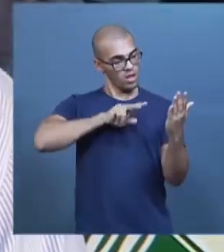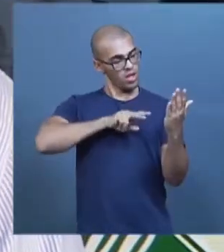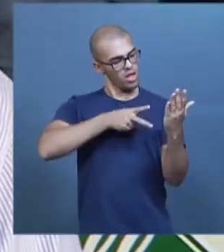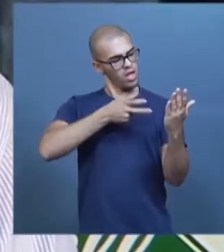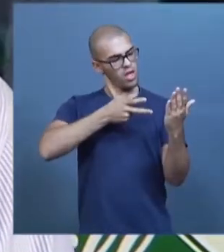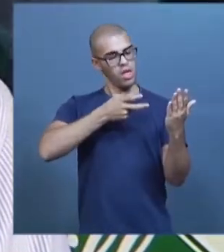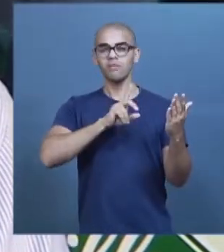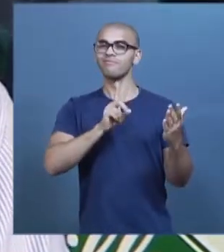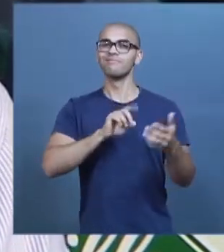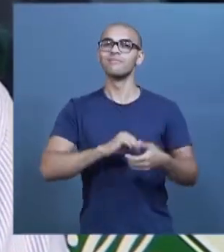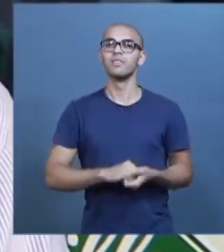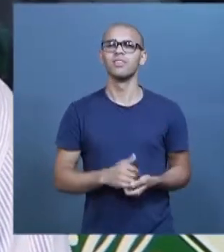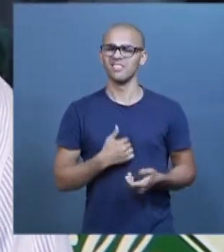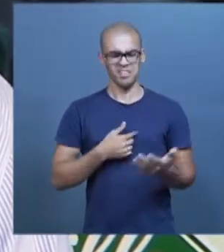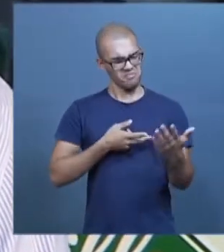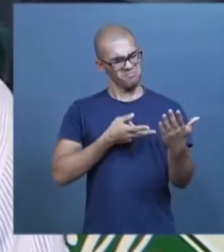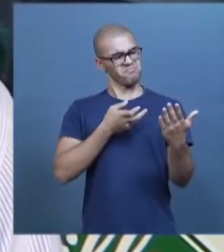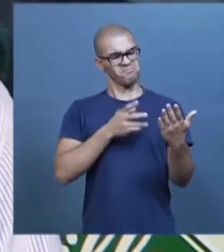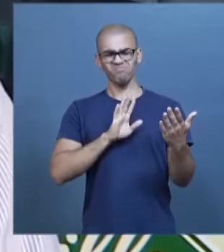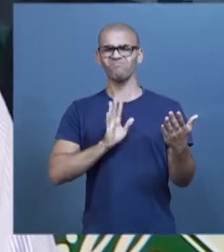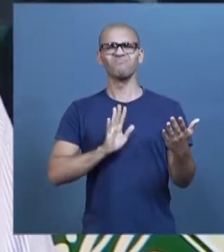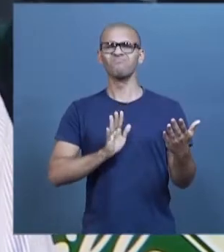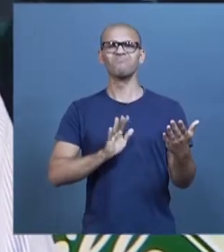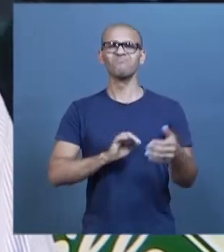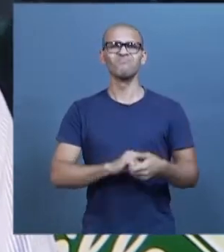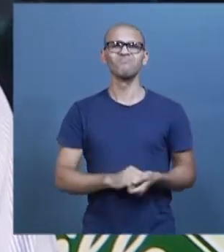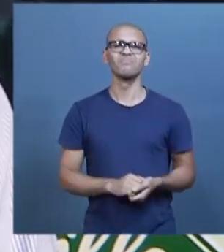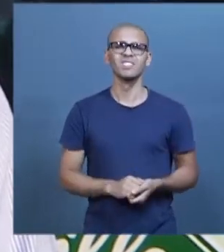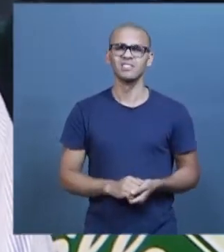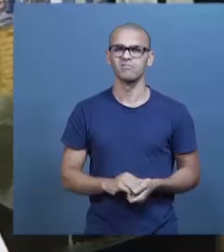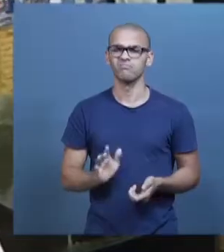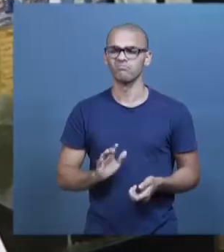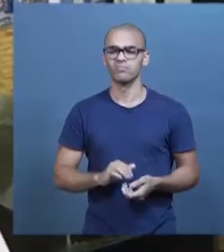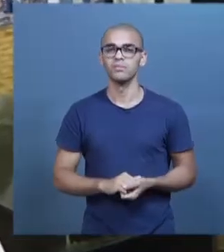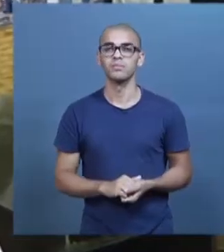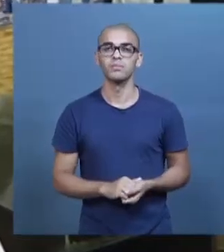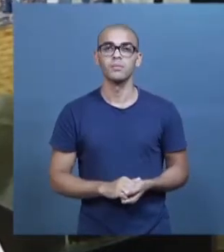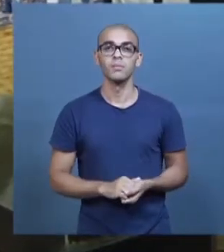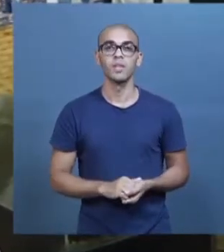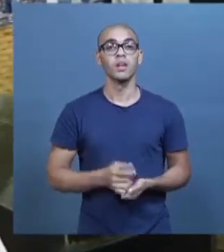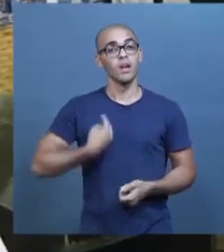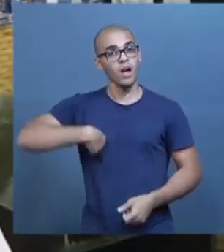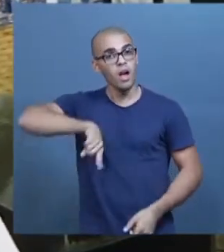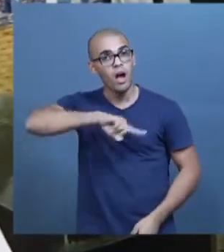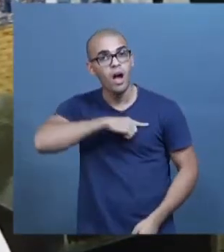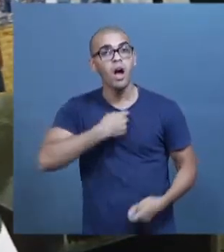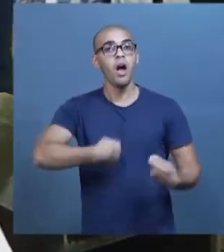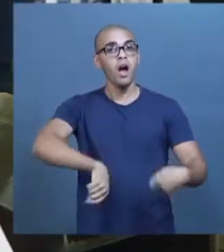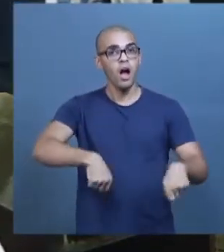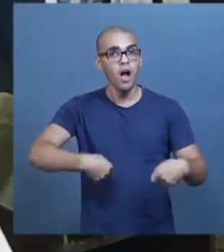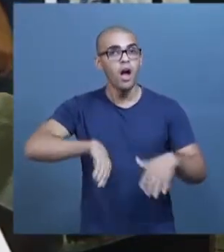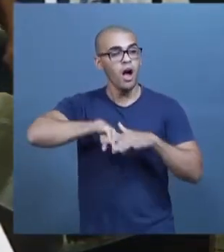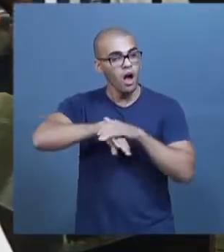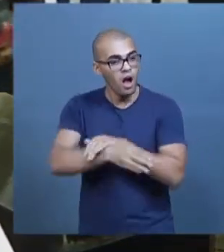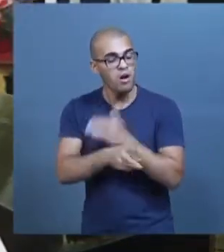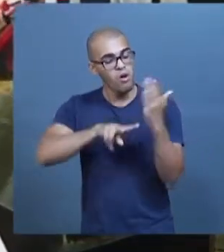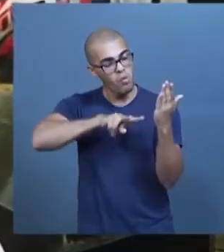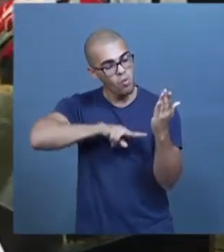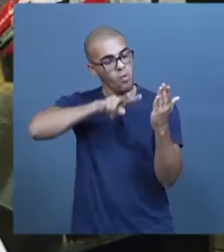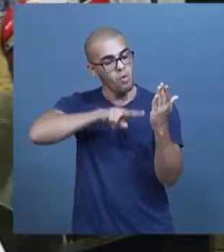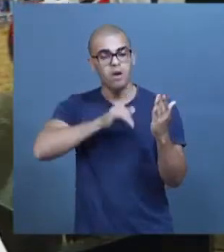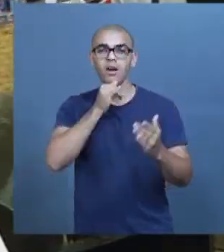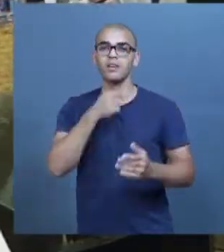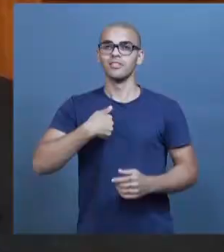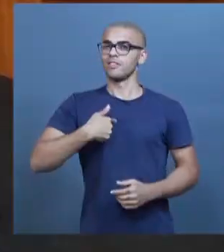Eu não uso prestar atenção não, eu não olho essas coisas. Todos nós deveríamos ter esse hábito, né? Mas a gente não tem, eu